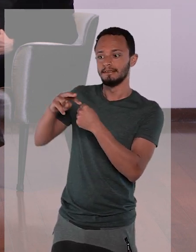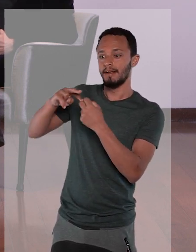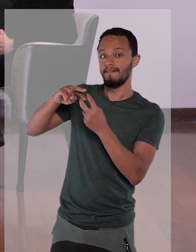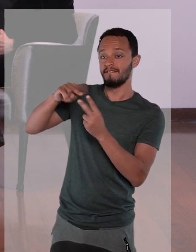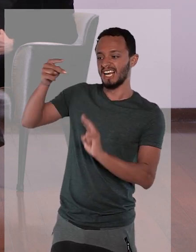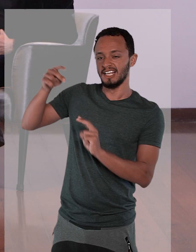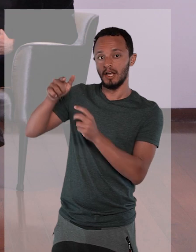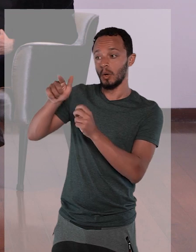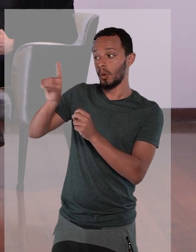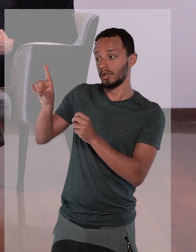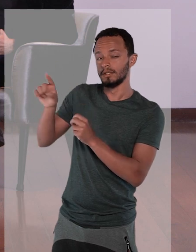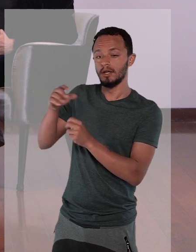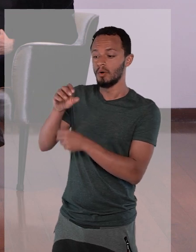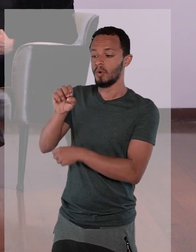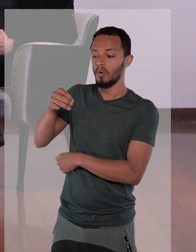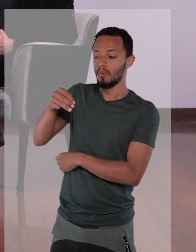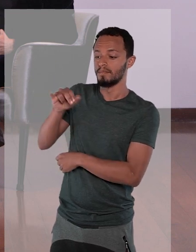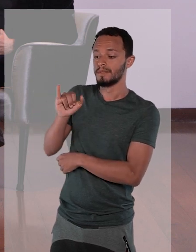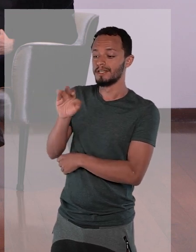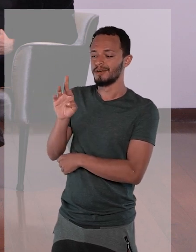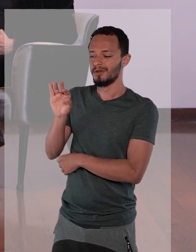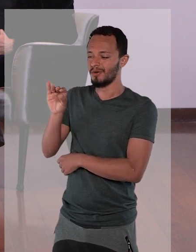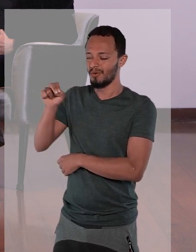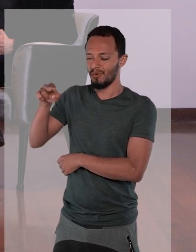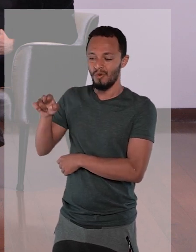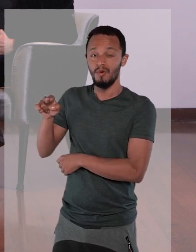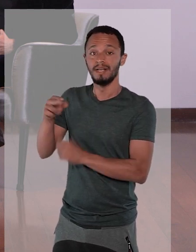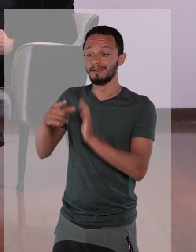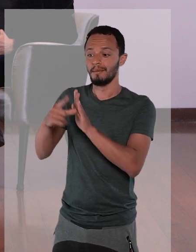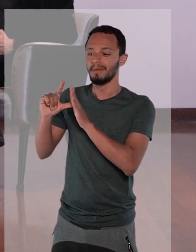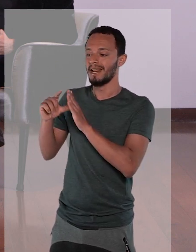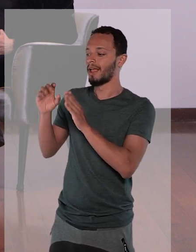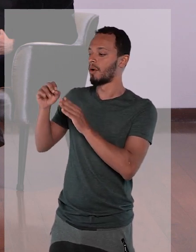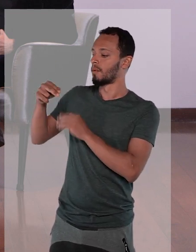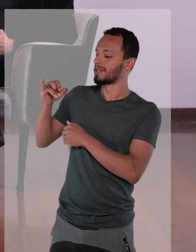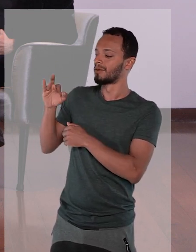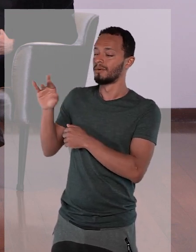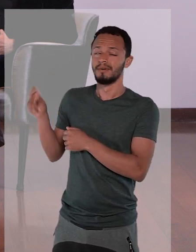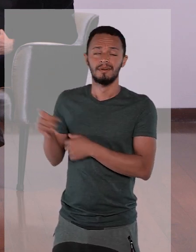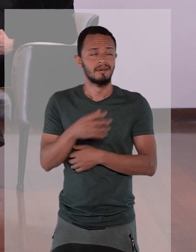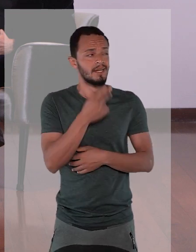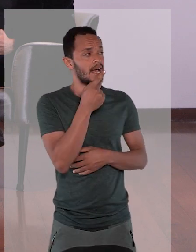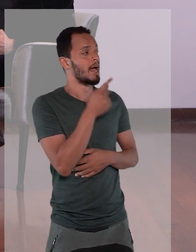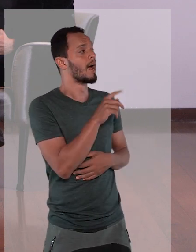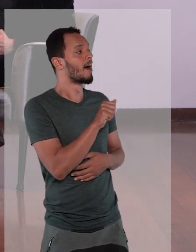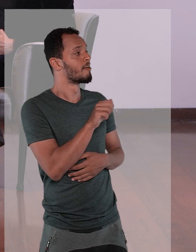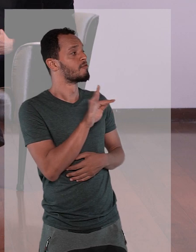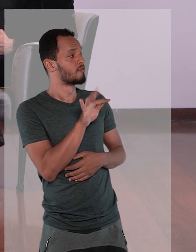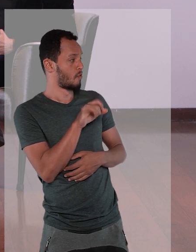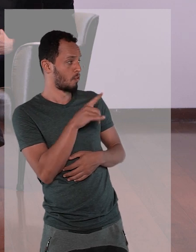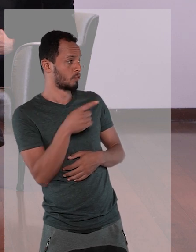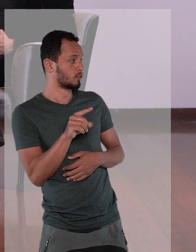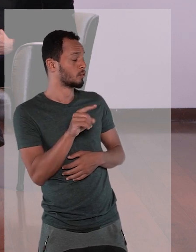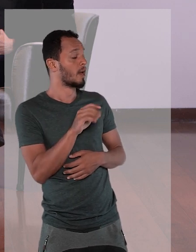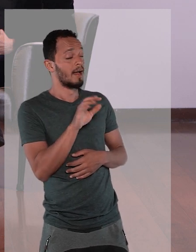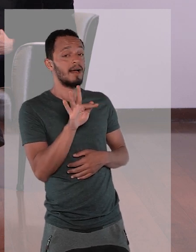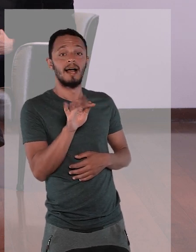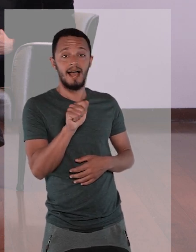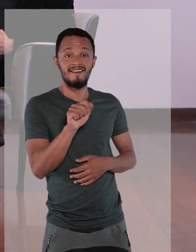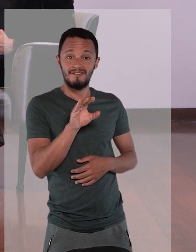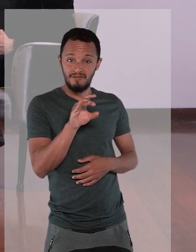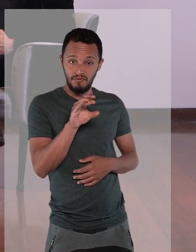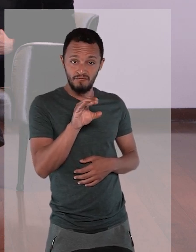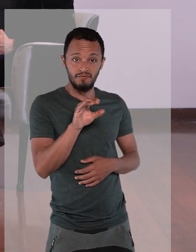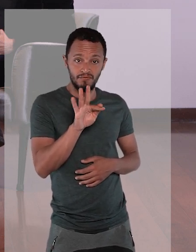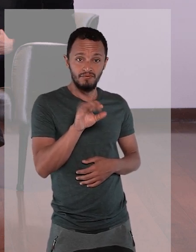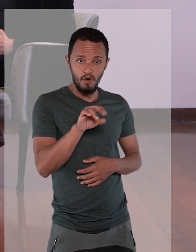Globo, né, também, mas desse tempo que nós vivemos. Se você me chamar de senhora, Afonso, eu vou parar a palestra agora. Eu fiquei com vergonha. Eu